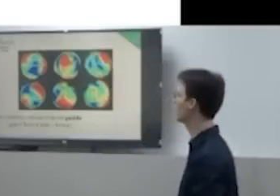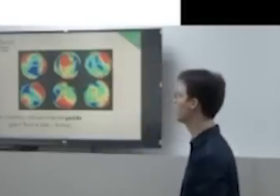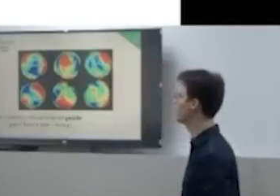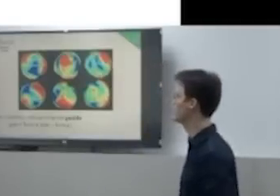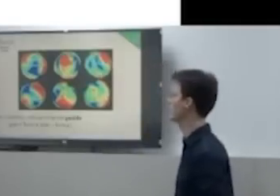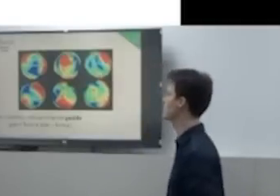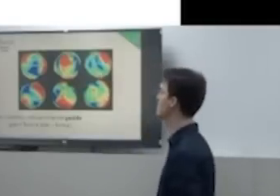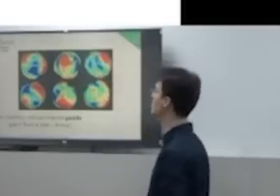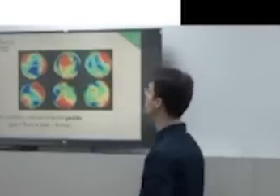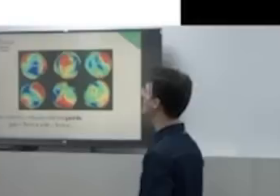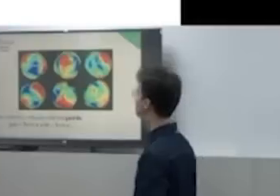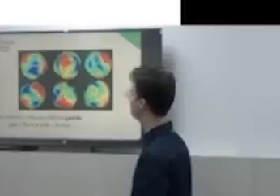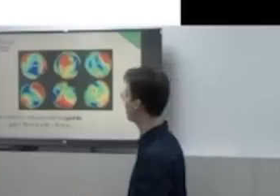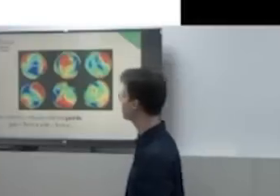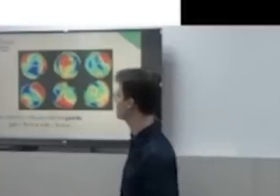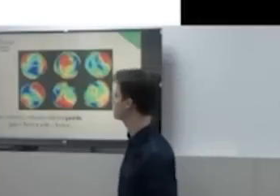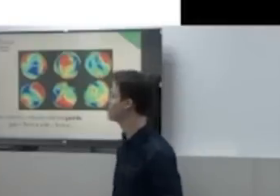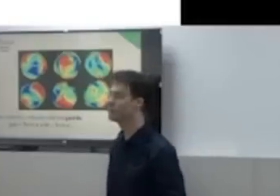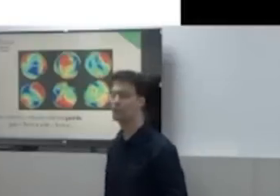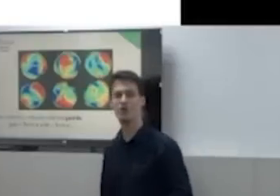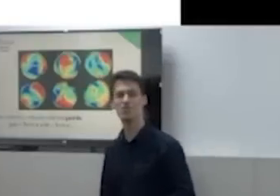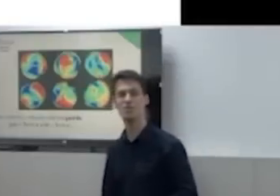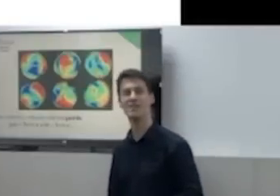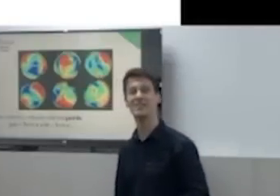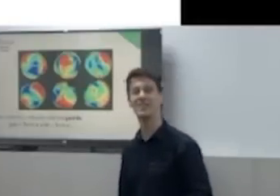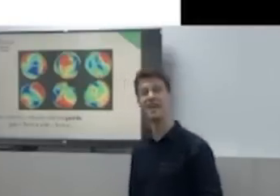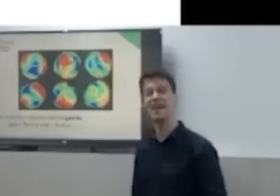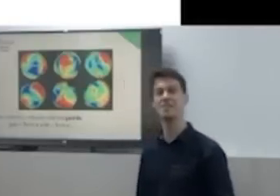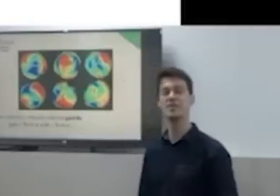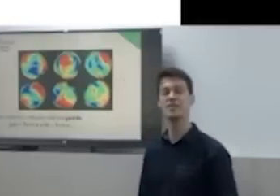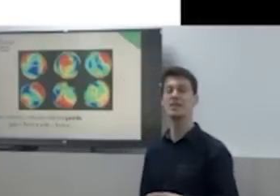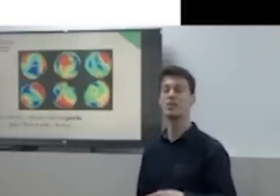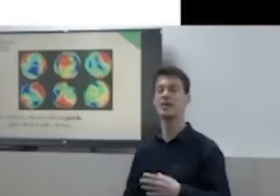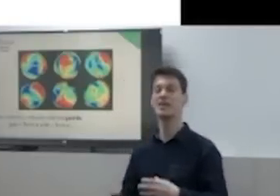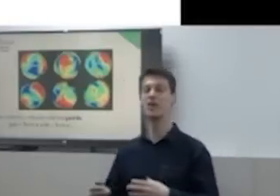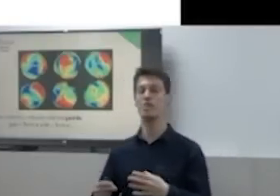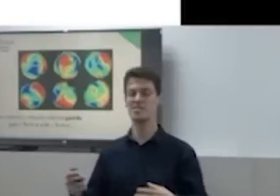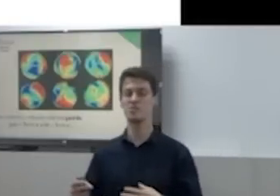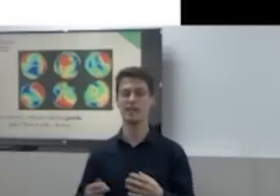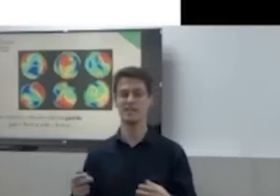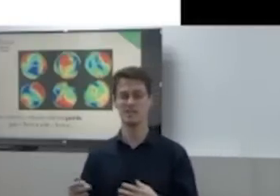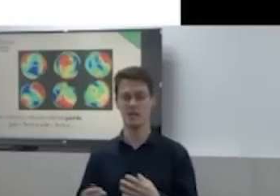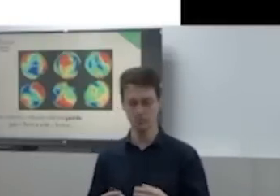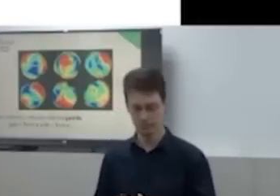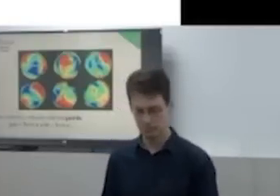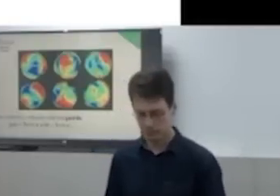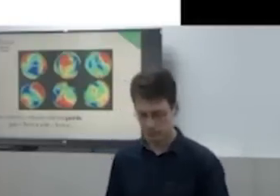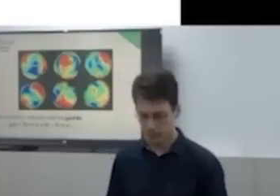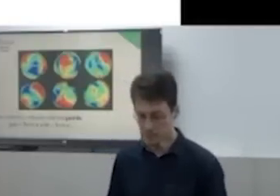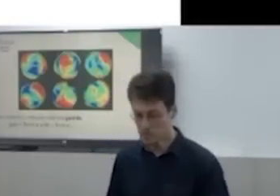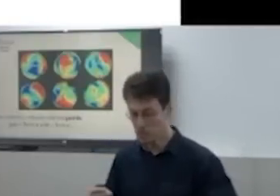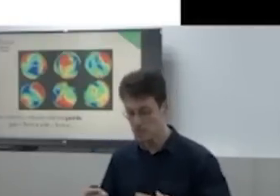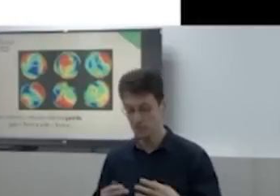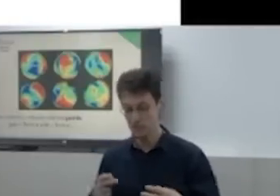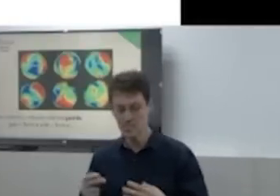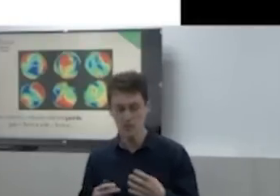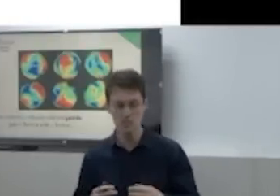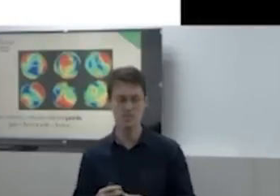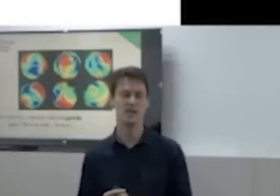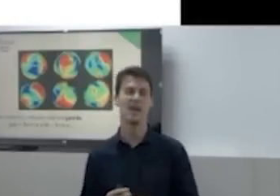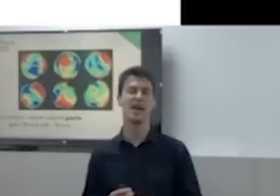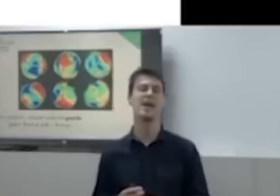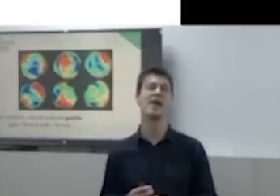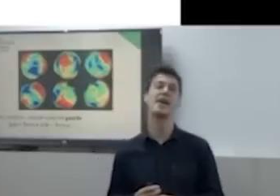essa imagem que eu coloquei para vocês. São imagens do nosso planeta Terra. Então, aqui é uma simulação,